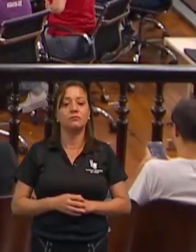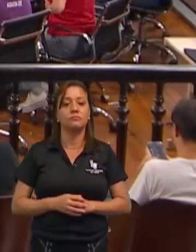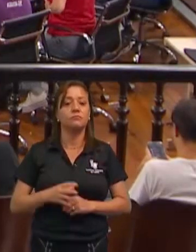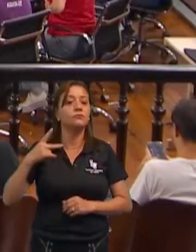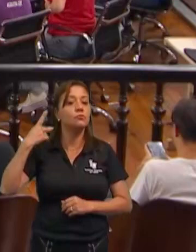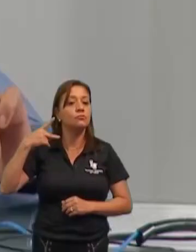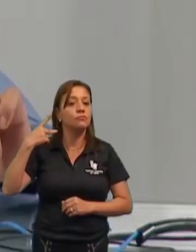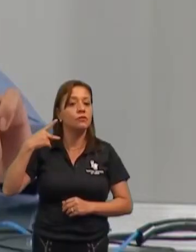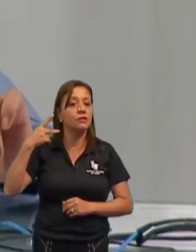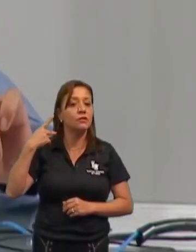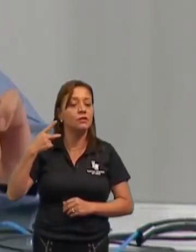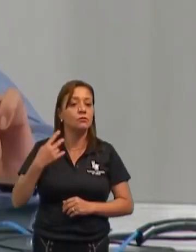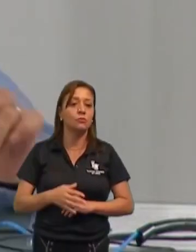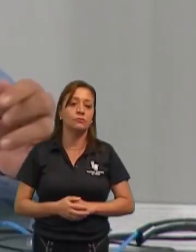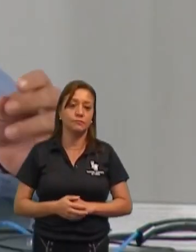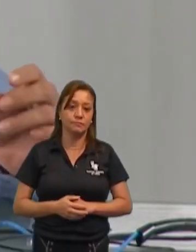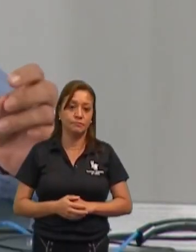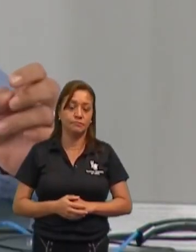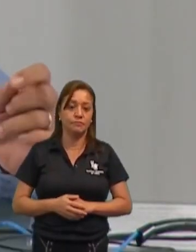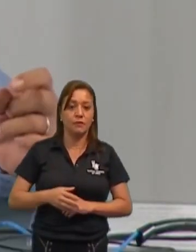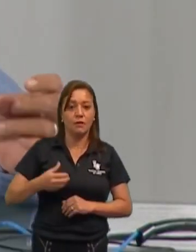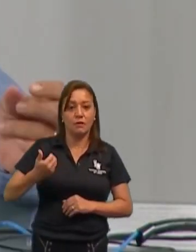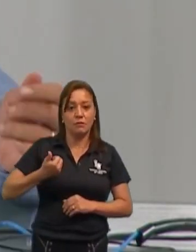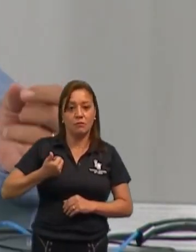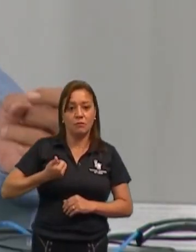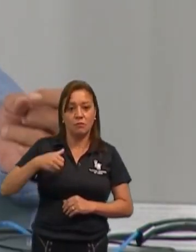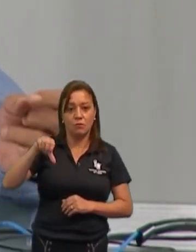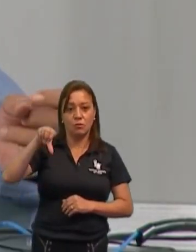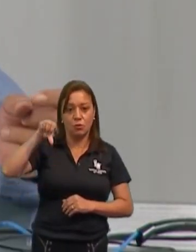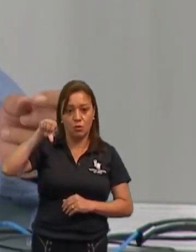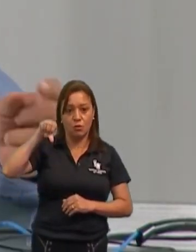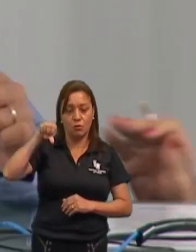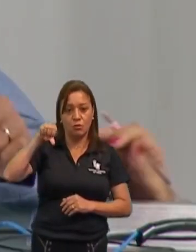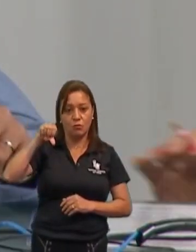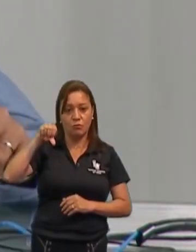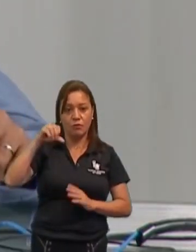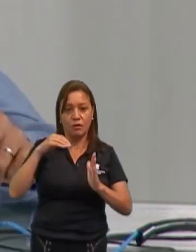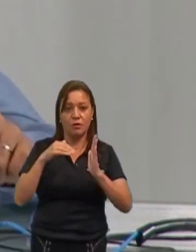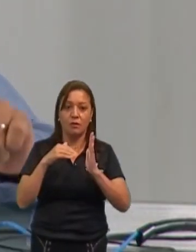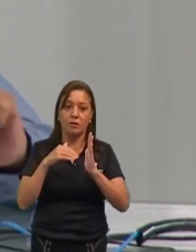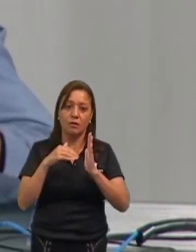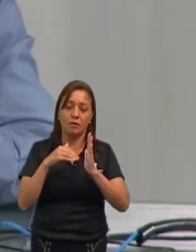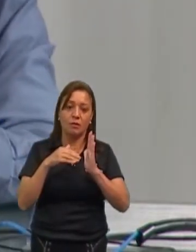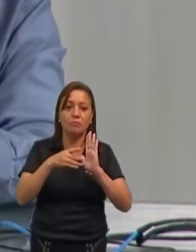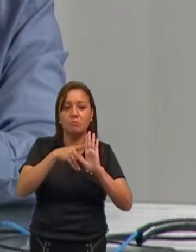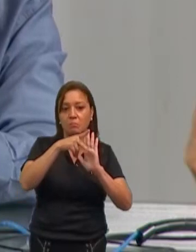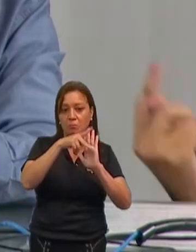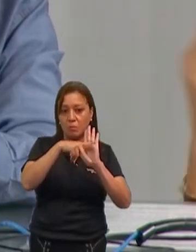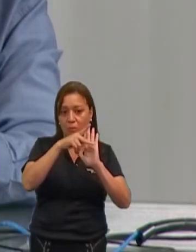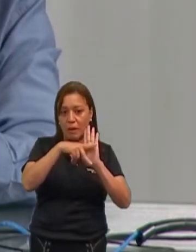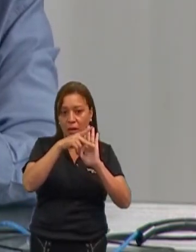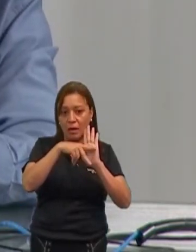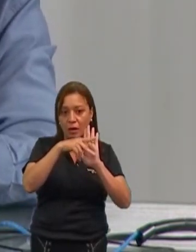vereadores. Número 9 é a última pauta do dia de hoje, penúltima.